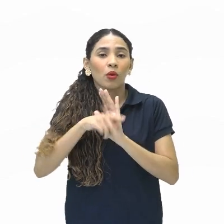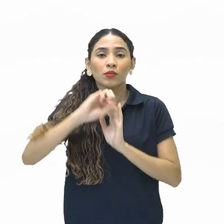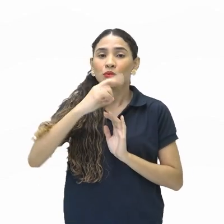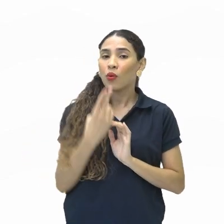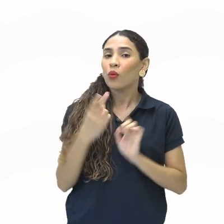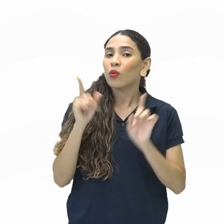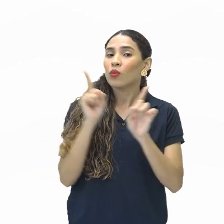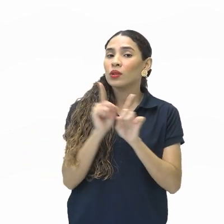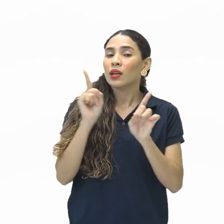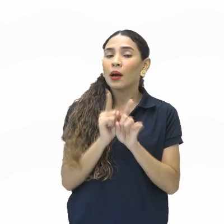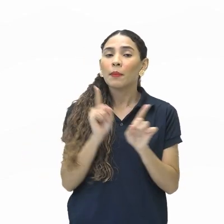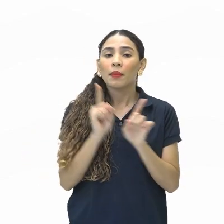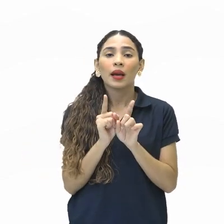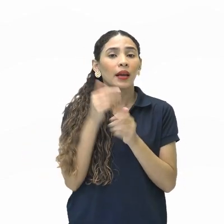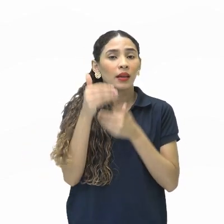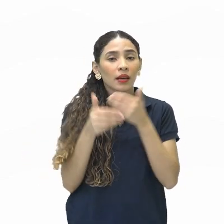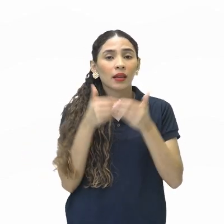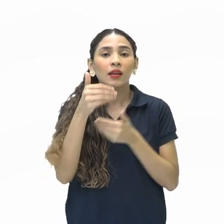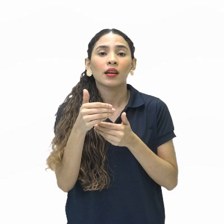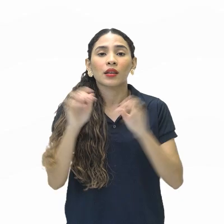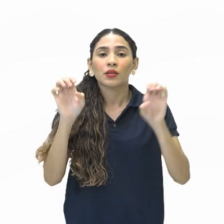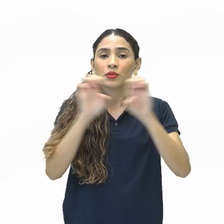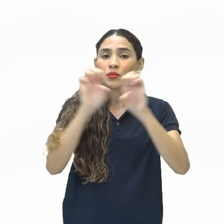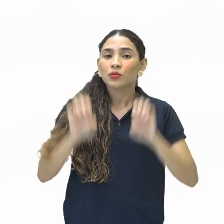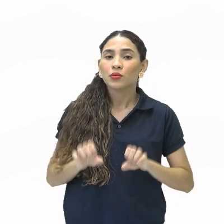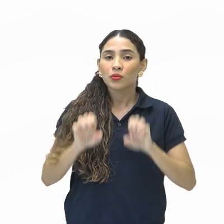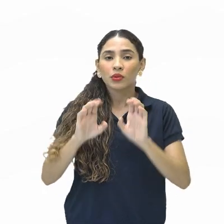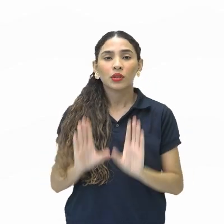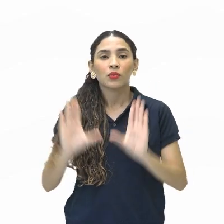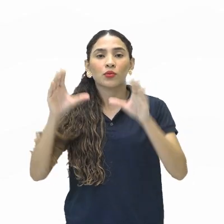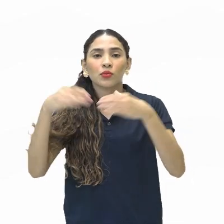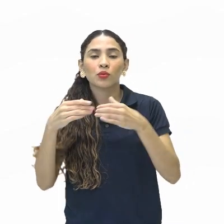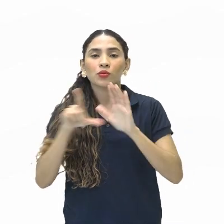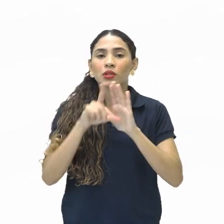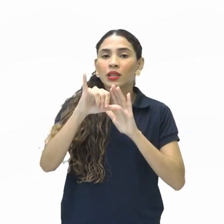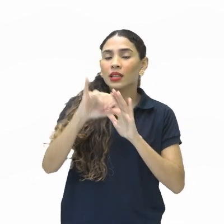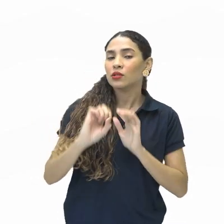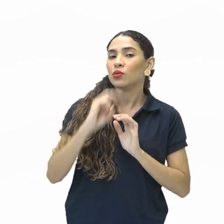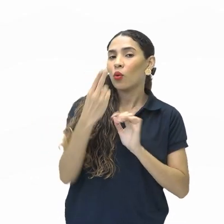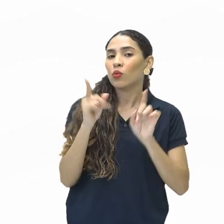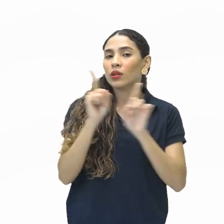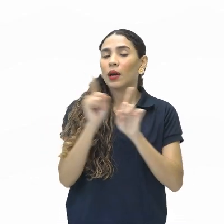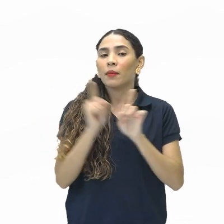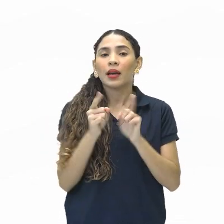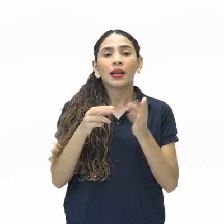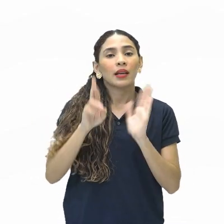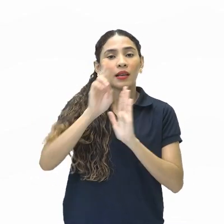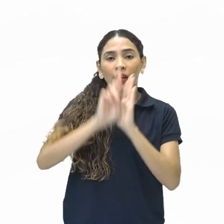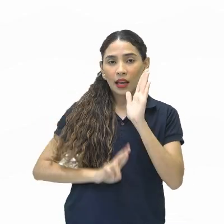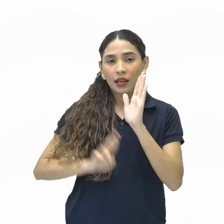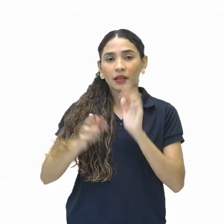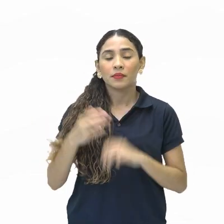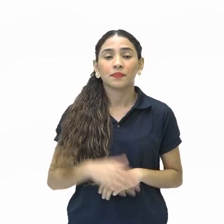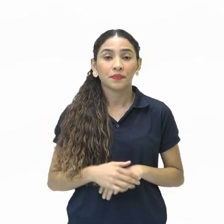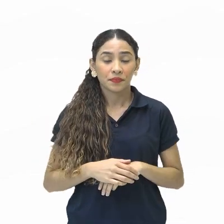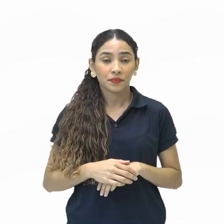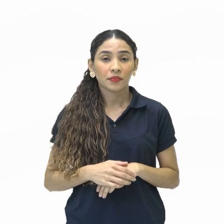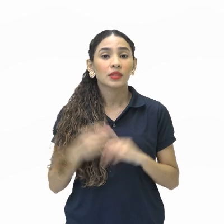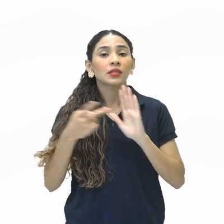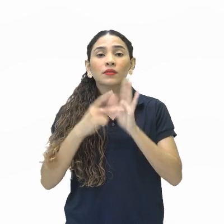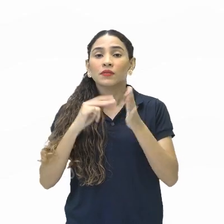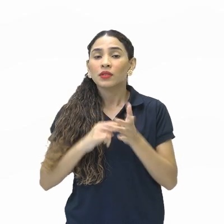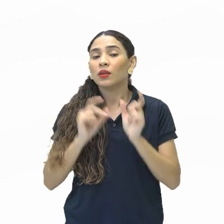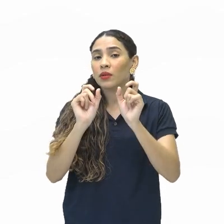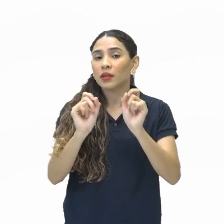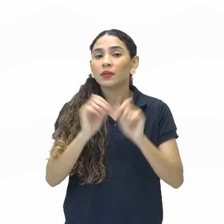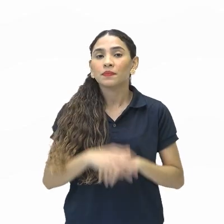a compilação deles em um código de leis ou regulamentos. Grosso modo, significa